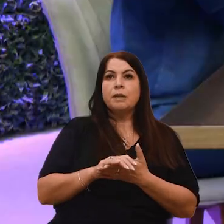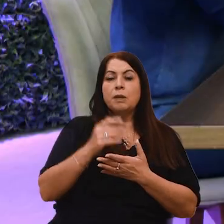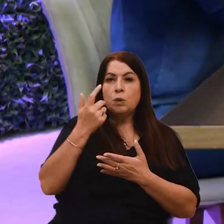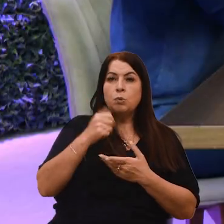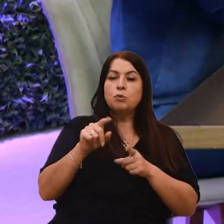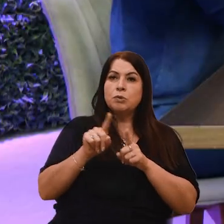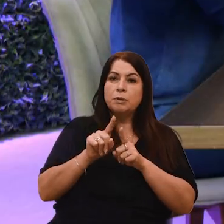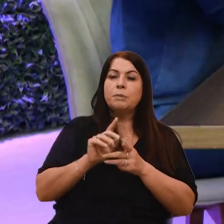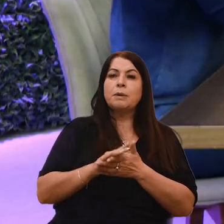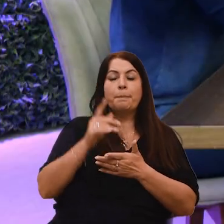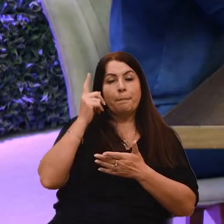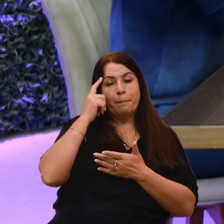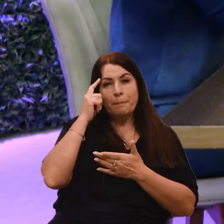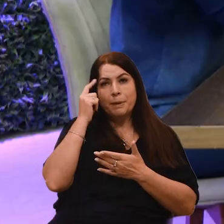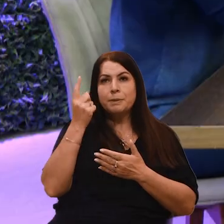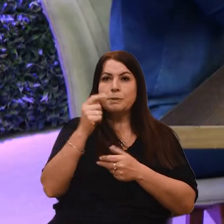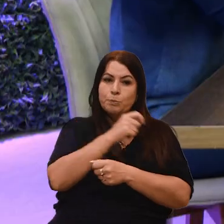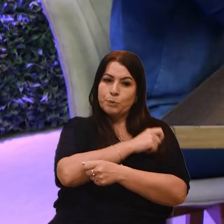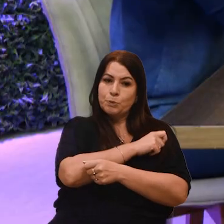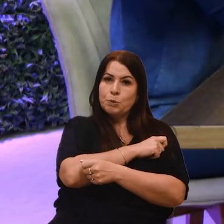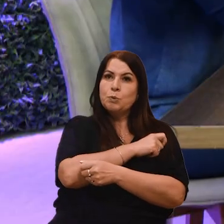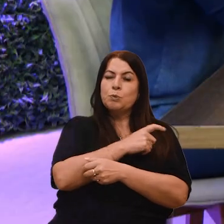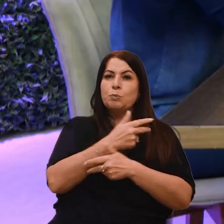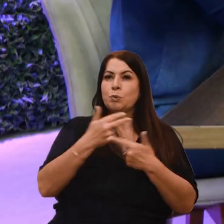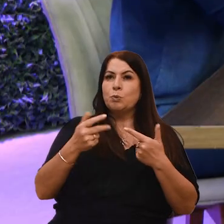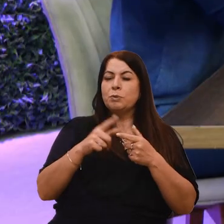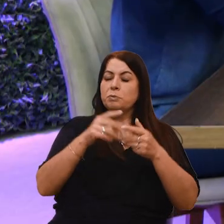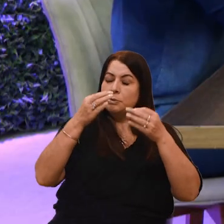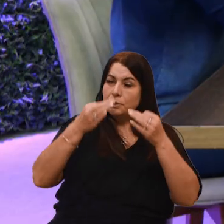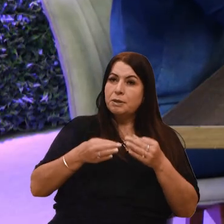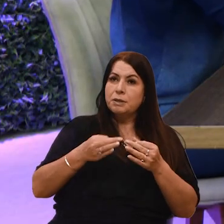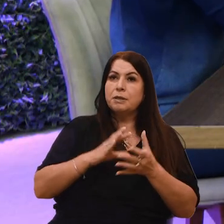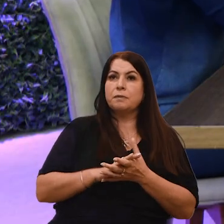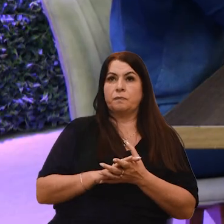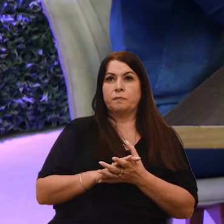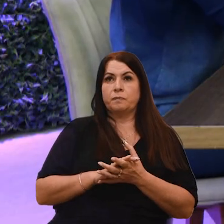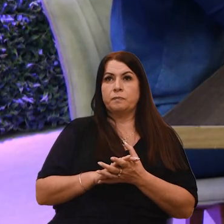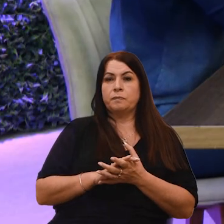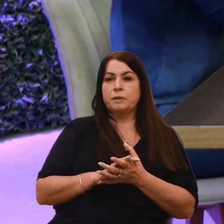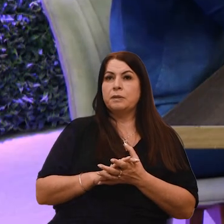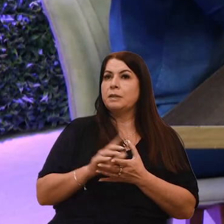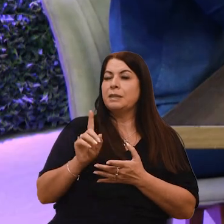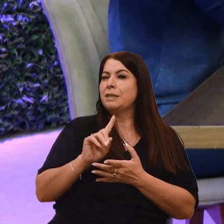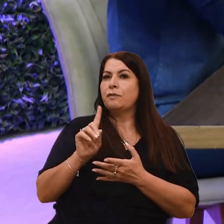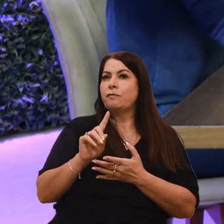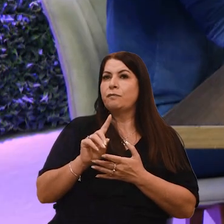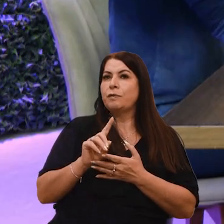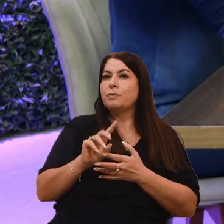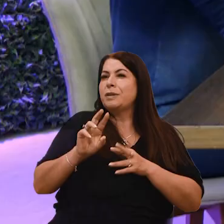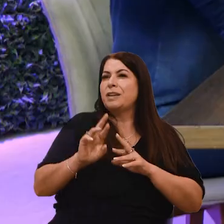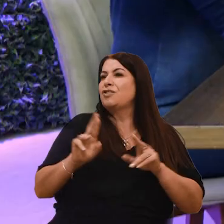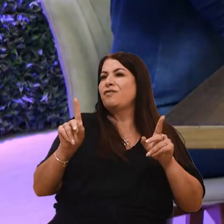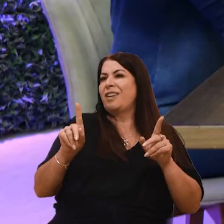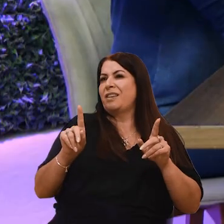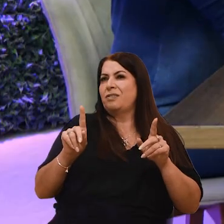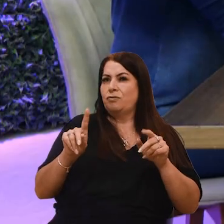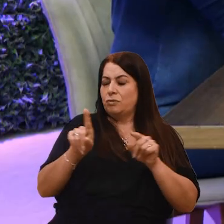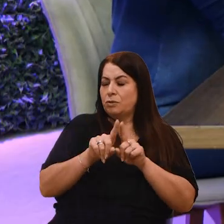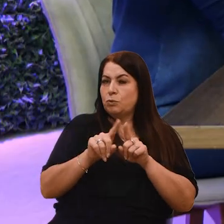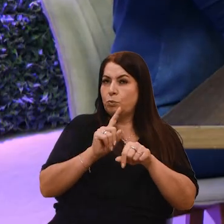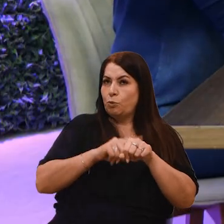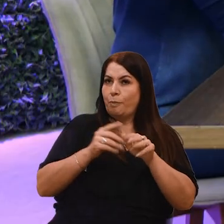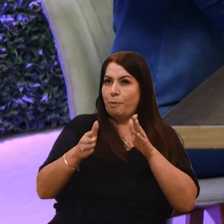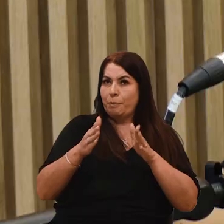que pensando pelos estudantes, uma coisa que eu tenho certeza é que eles não vão ser indiferentes a partir do momento